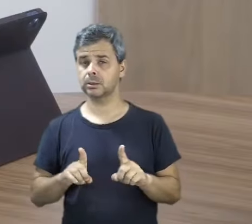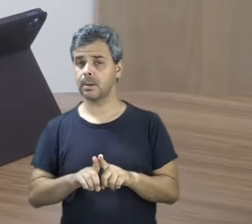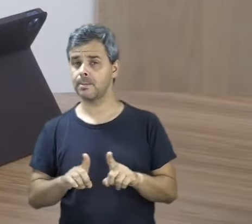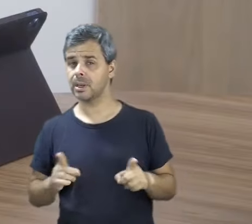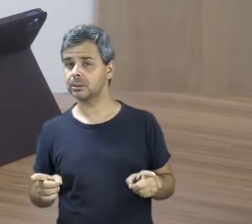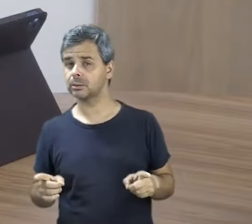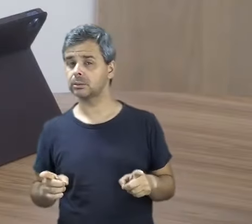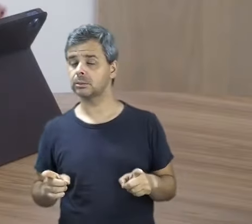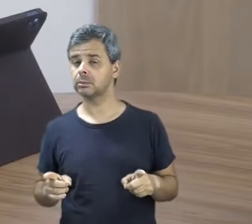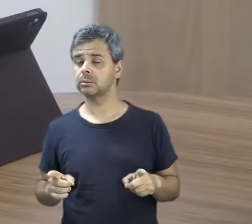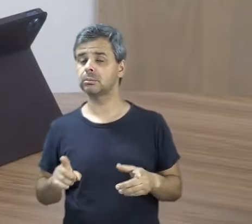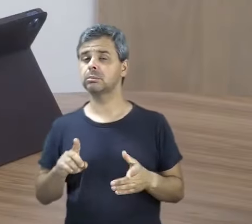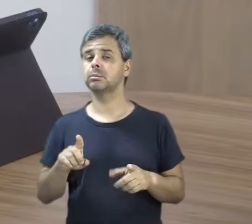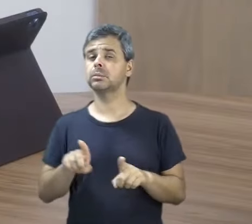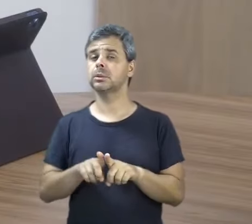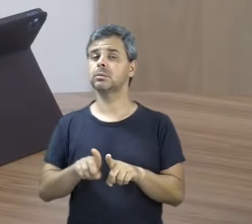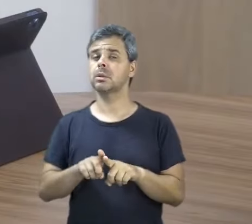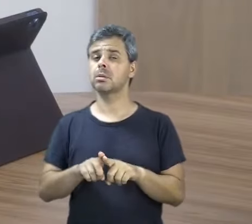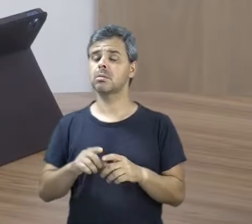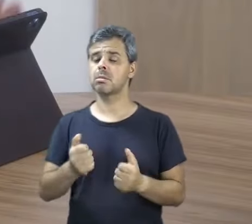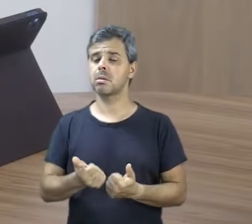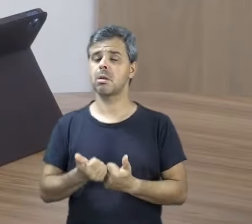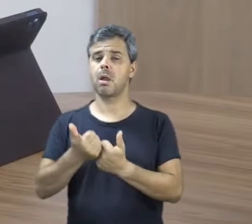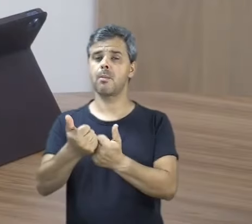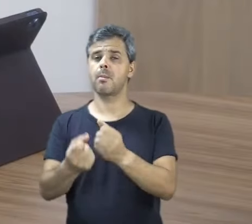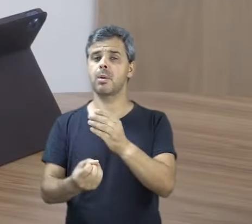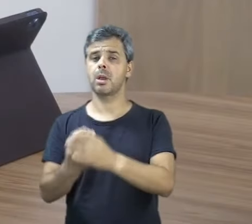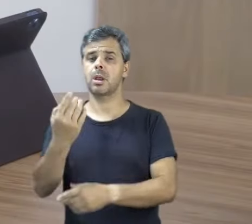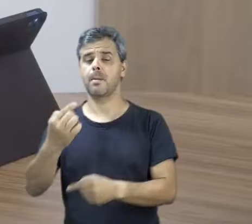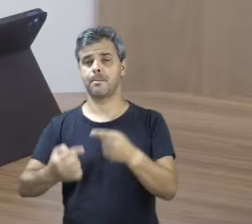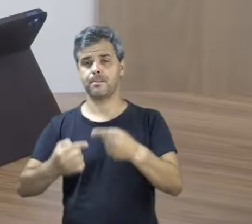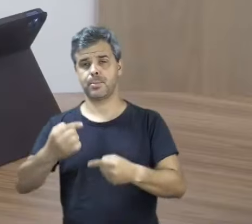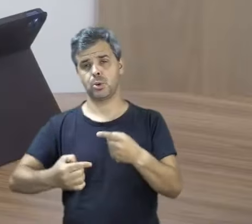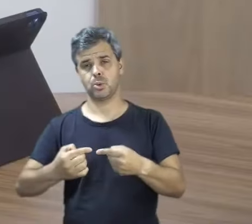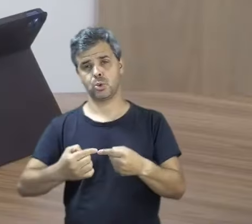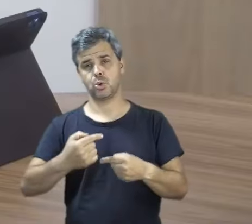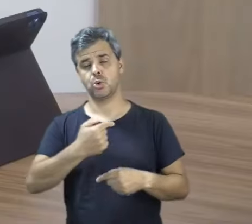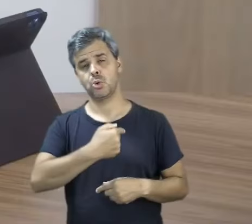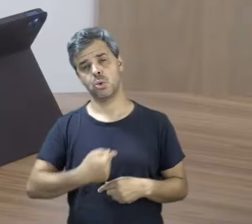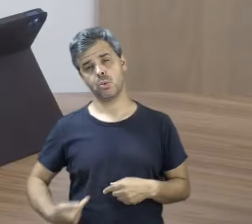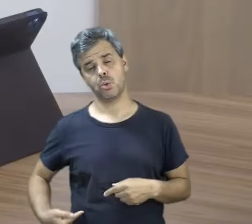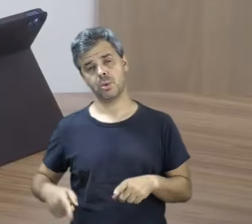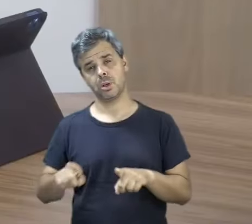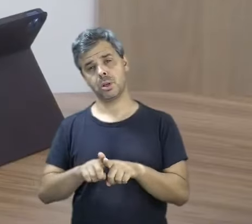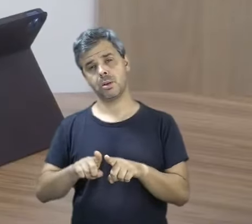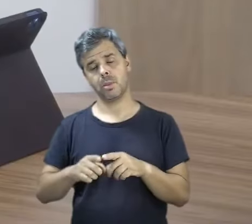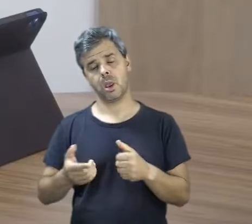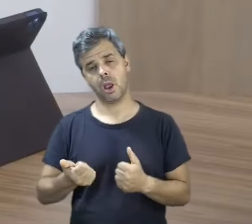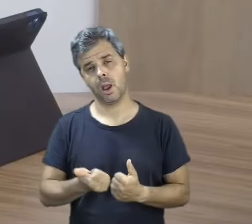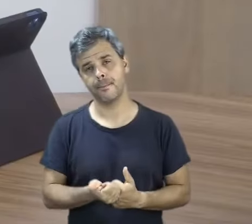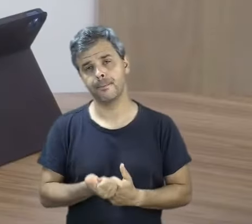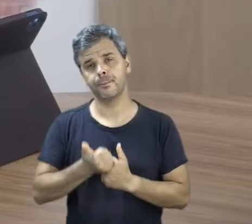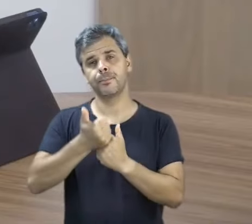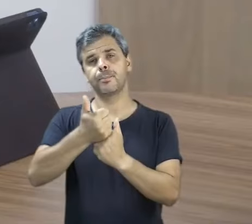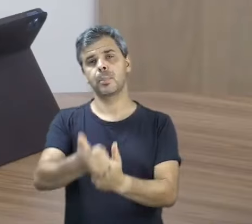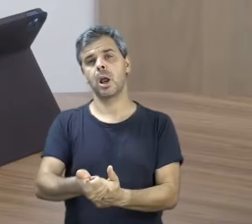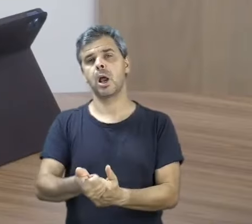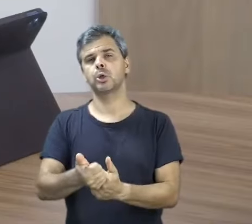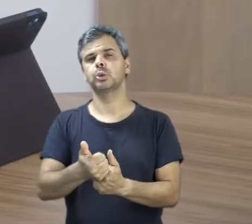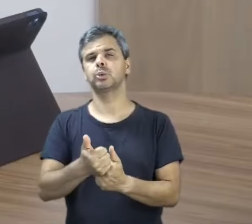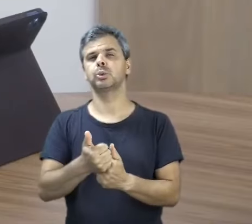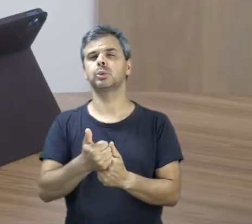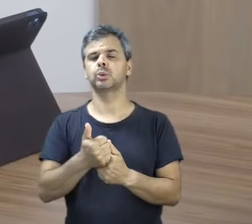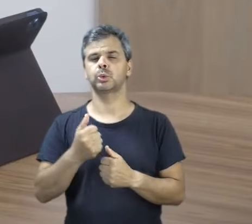também serve de subsídio, né, tanto para a elaboração das políticas públicas, como também para subsidiar, né, nos